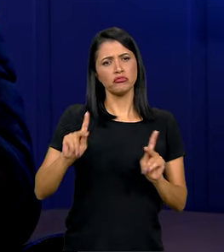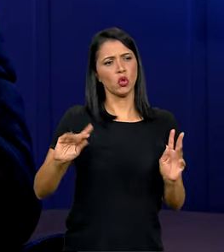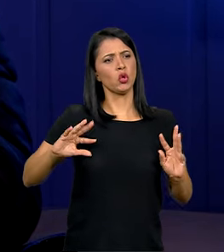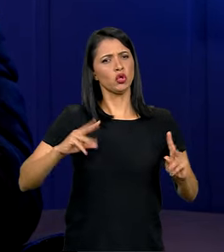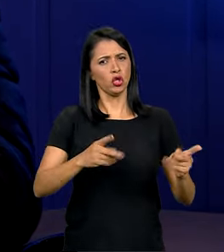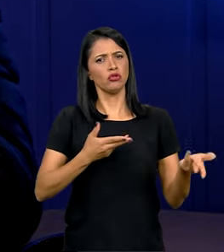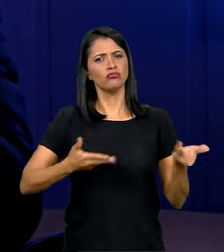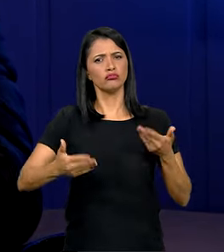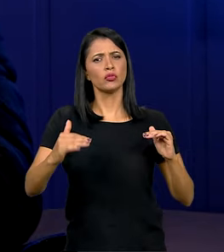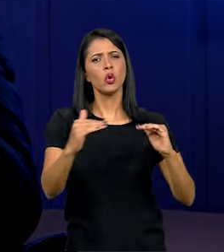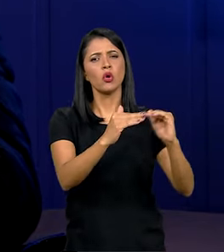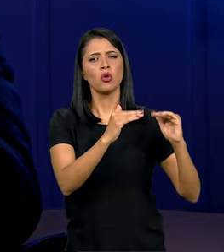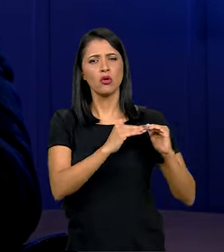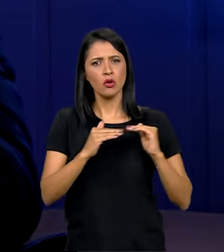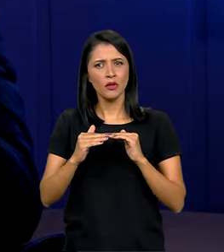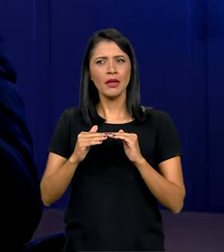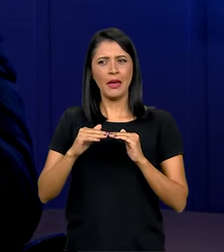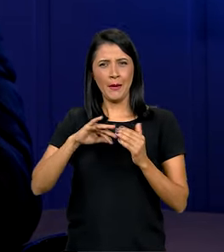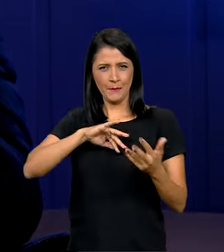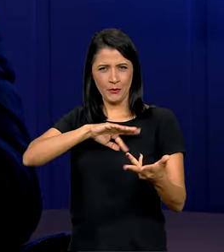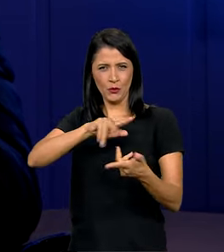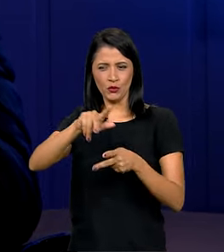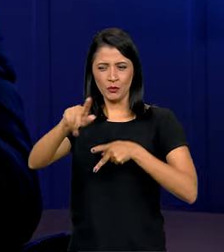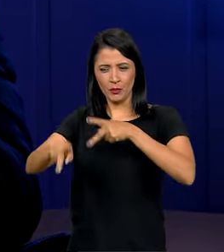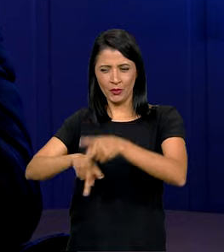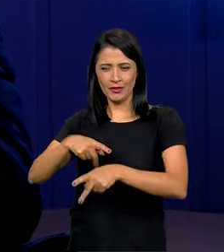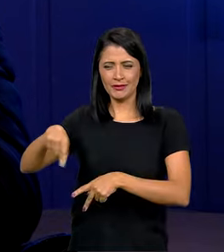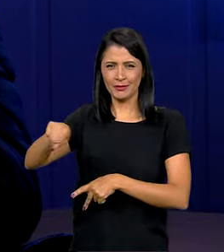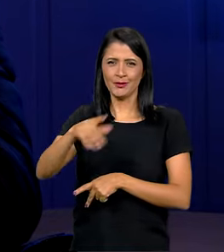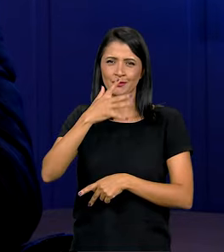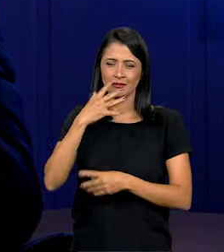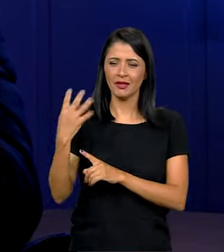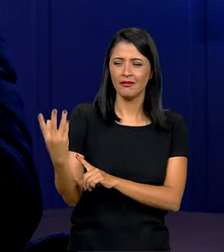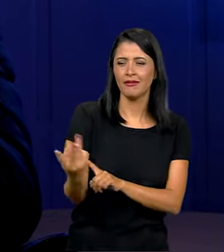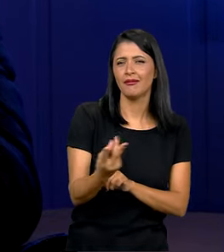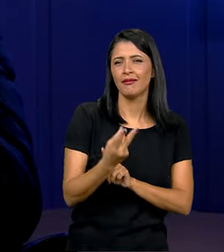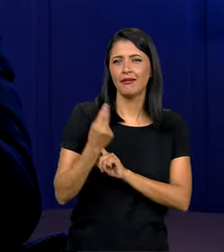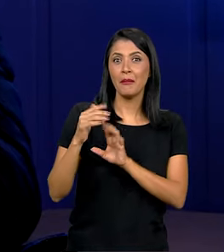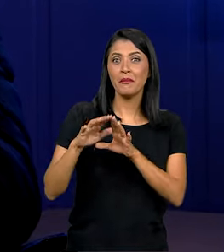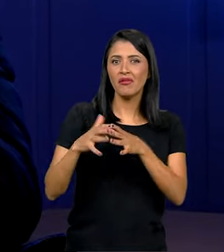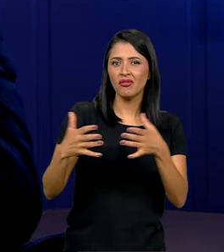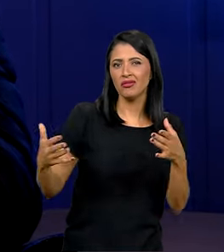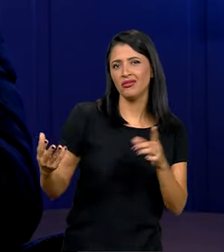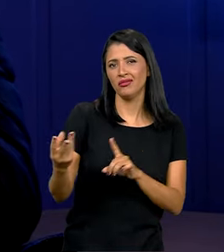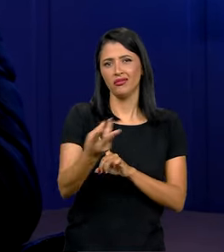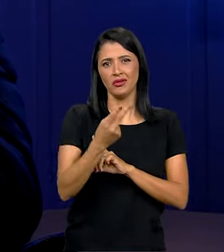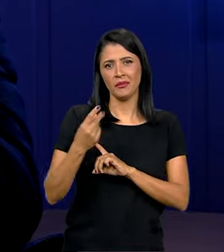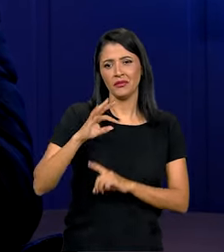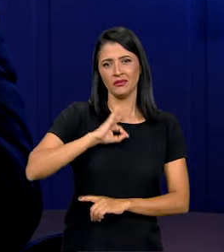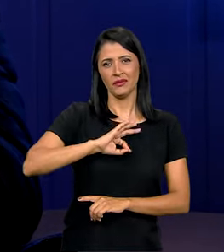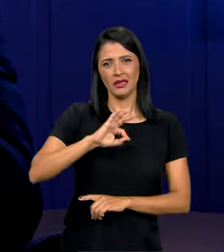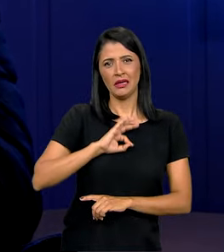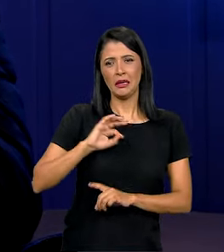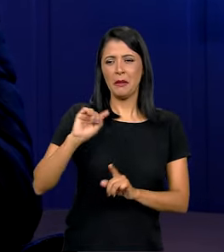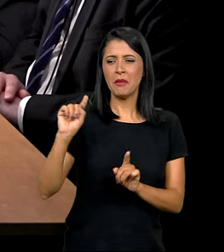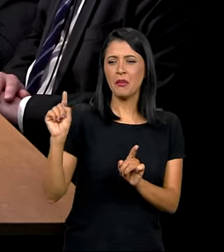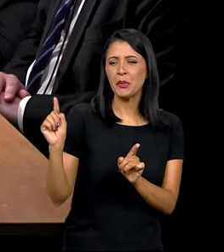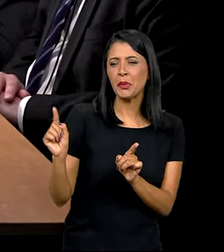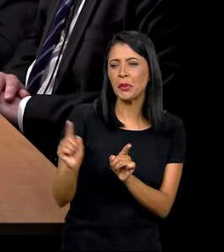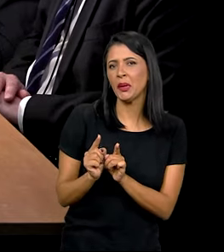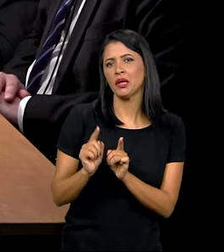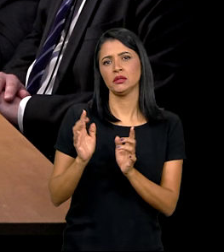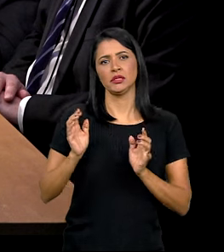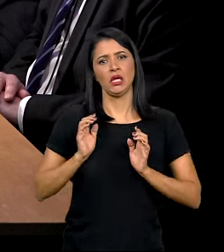bastante pacificado qu a gente olha a maior parte da população mundial ela tá uma situação de vulnerabilidade frente à concentração de renda numa